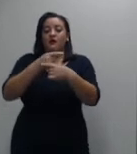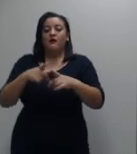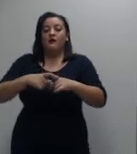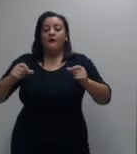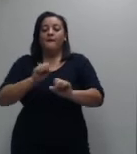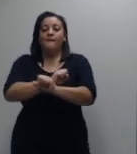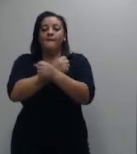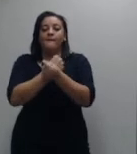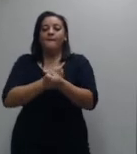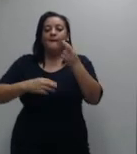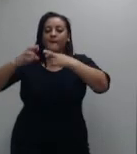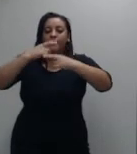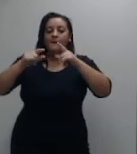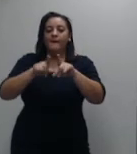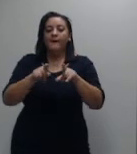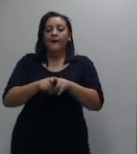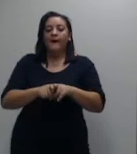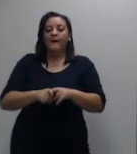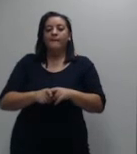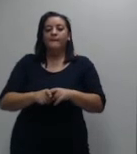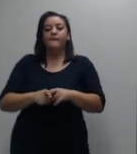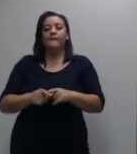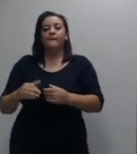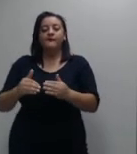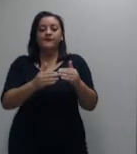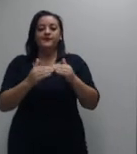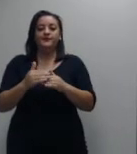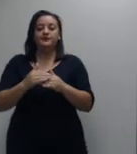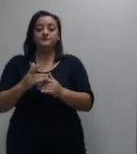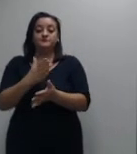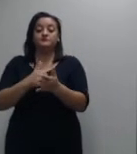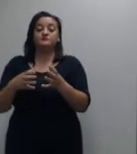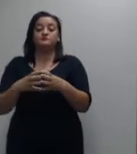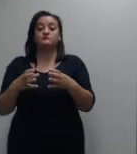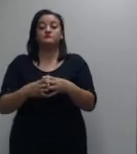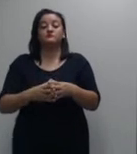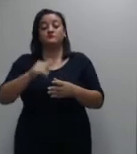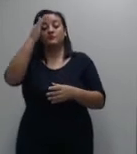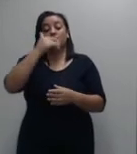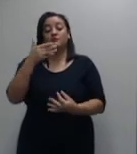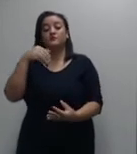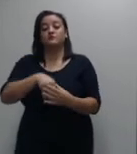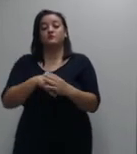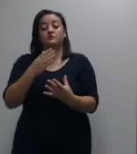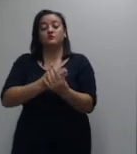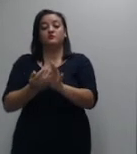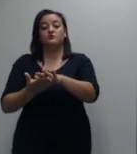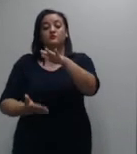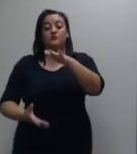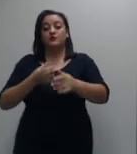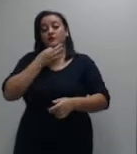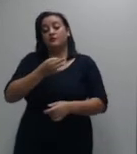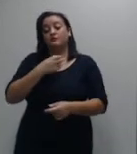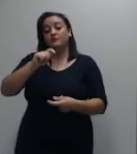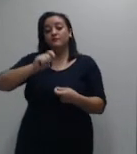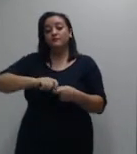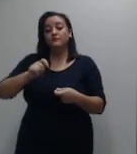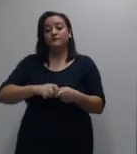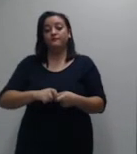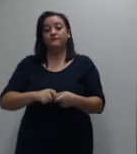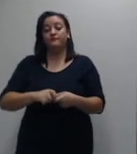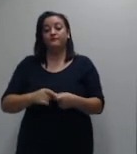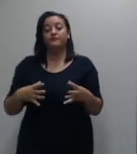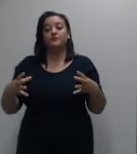exames no fundamentadamente e foi o resumo de todas as provas dos Autos bem como as alegações apresentadas pelas partes no